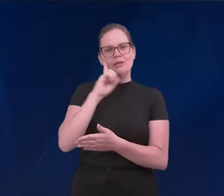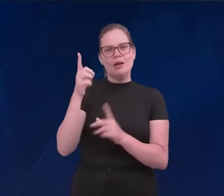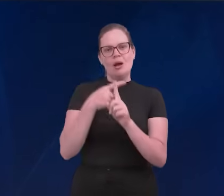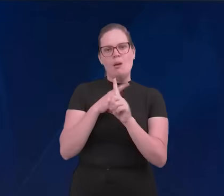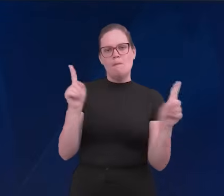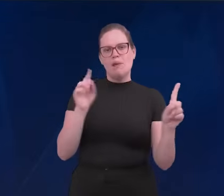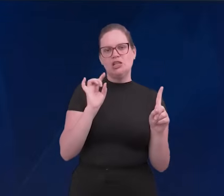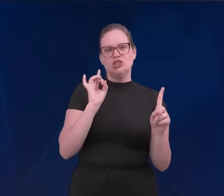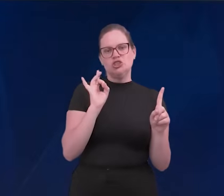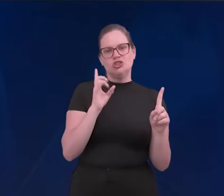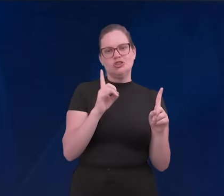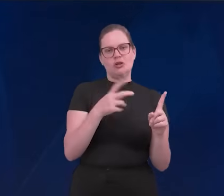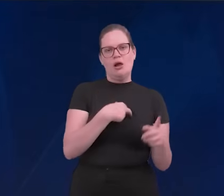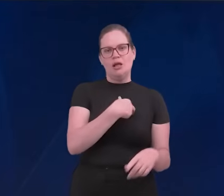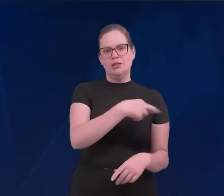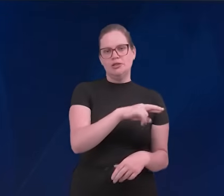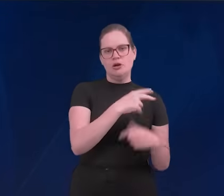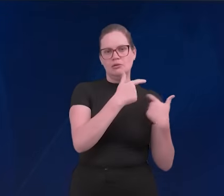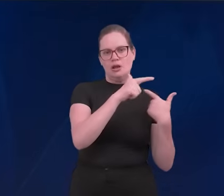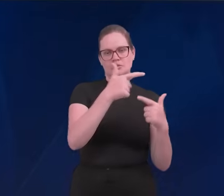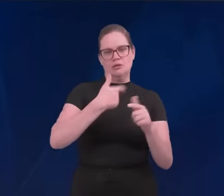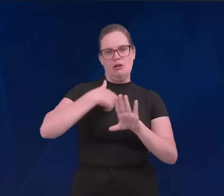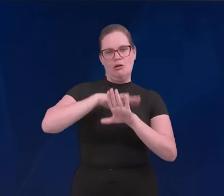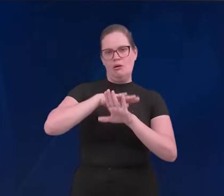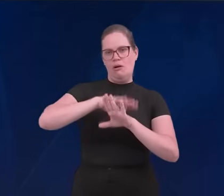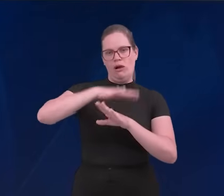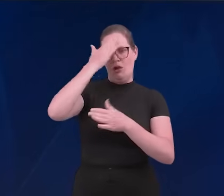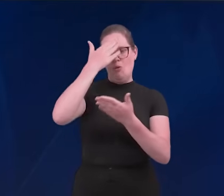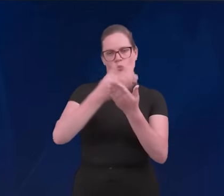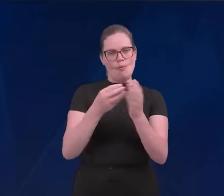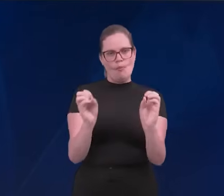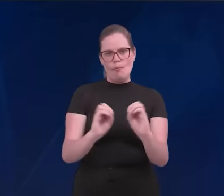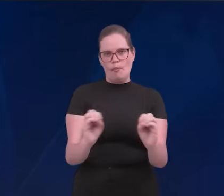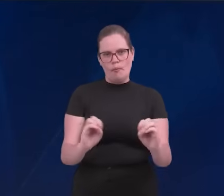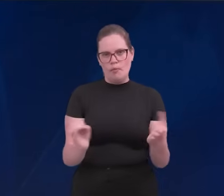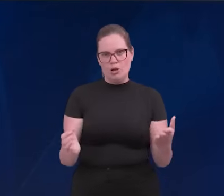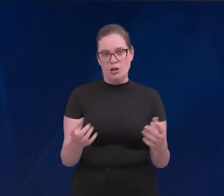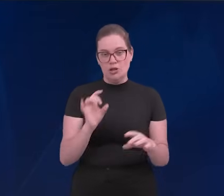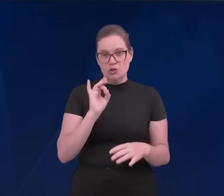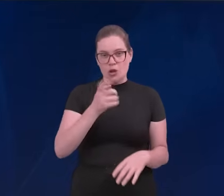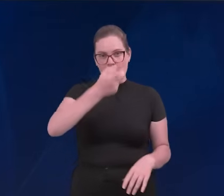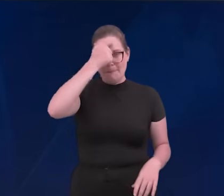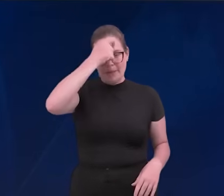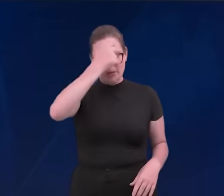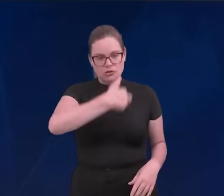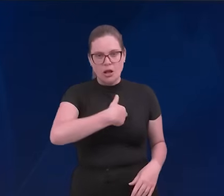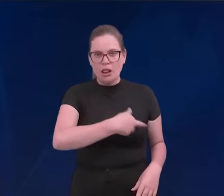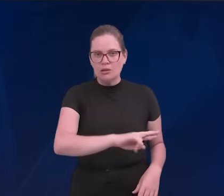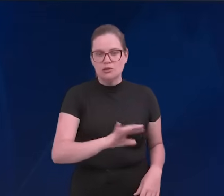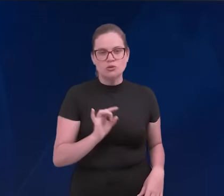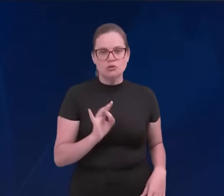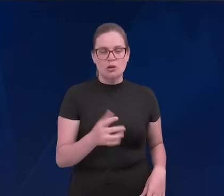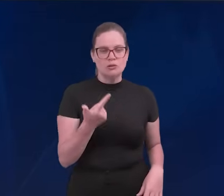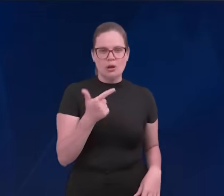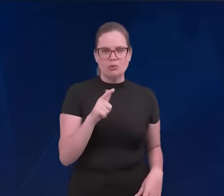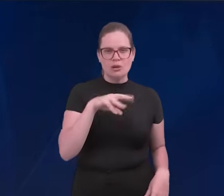mera religião, com essa mentalidade meramente religiosa,